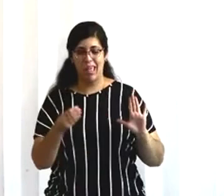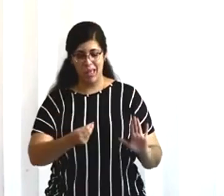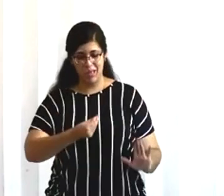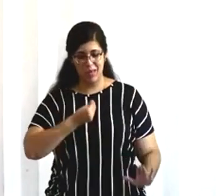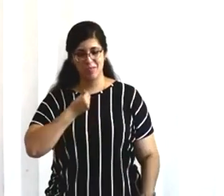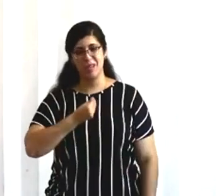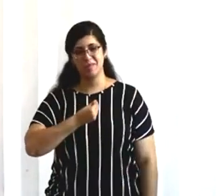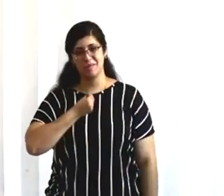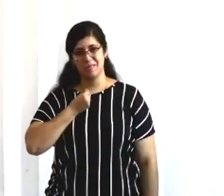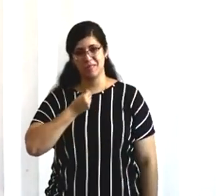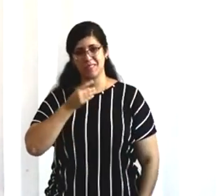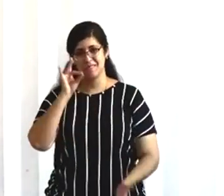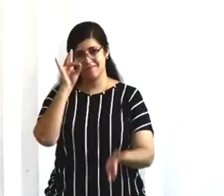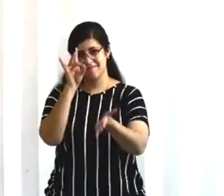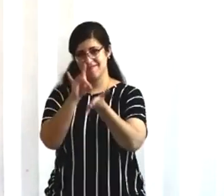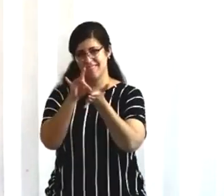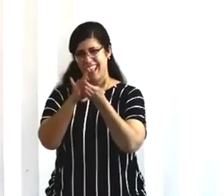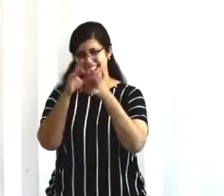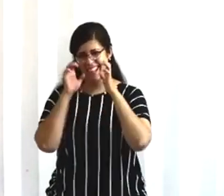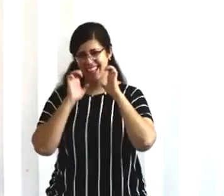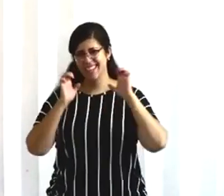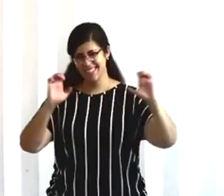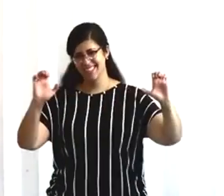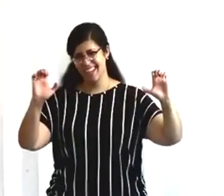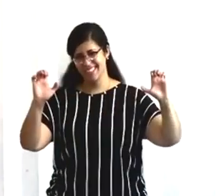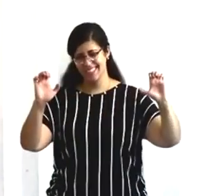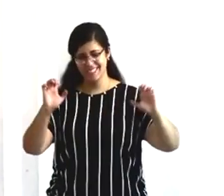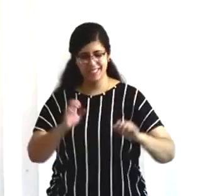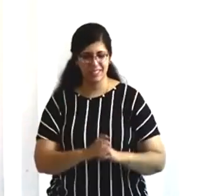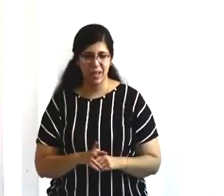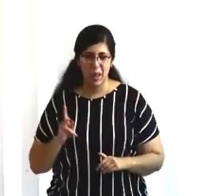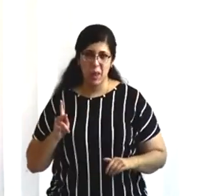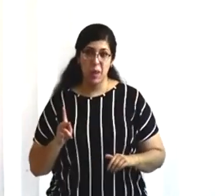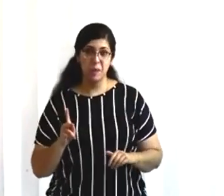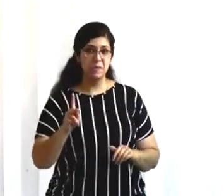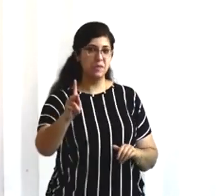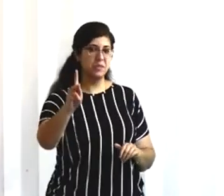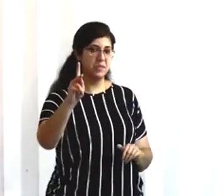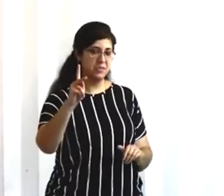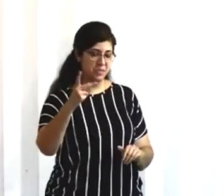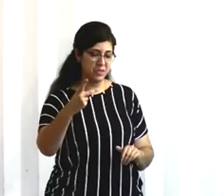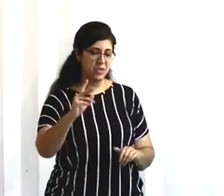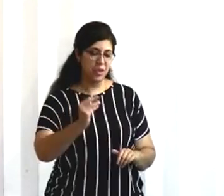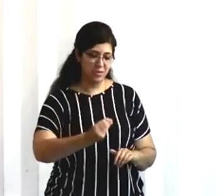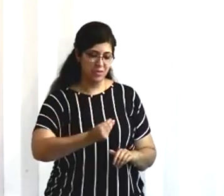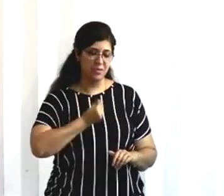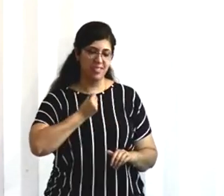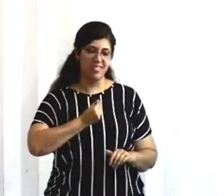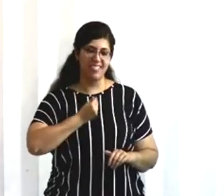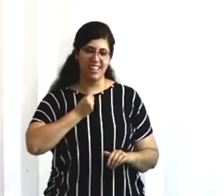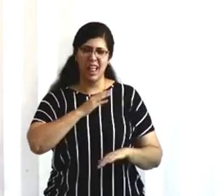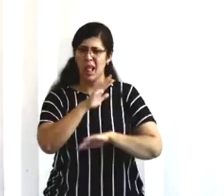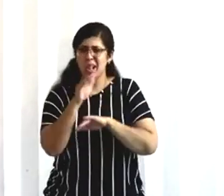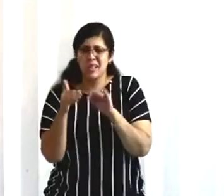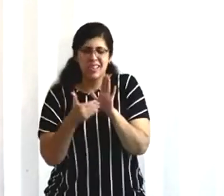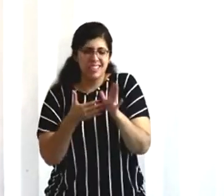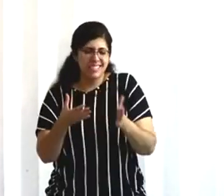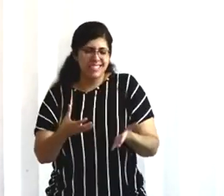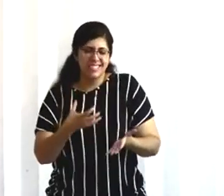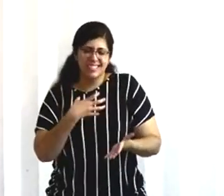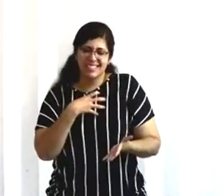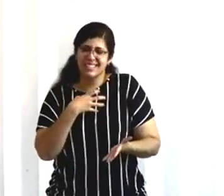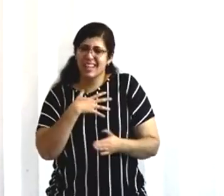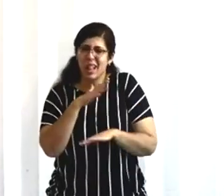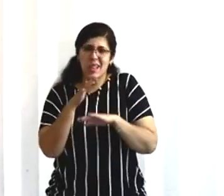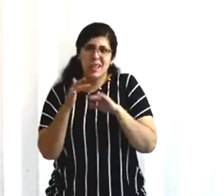vivamos o verdadeiro Evangelho continuamente em nossa vida, para assim desfrutarmos de todos os benefícios